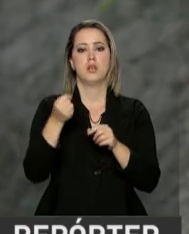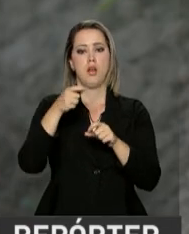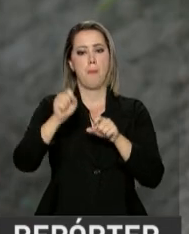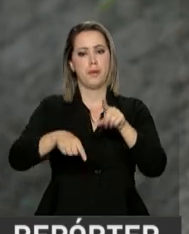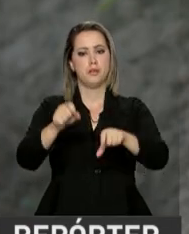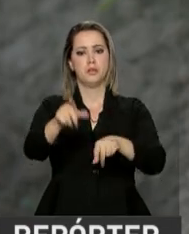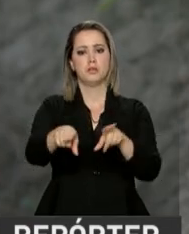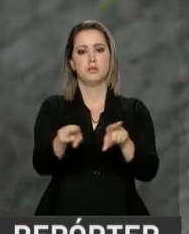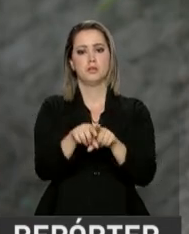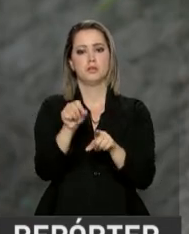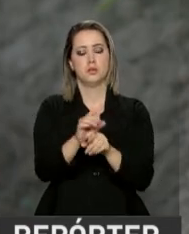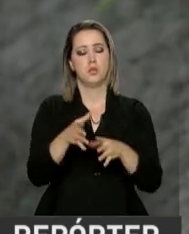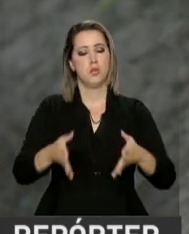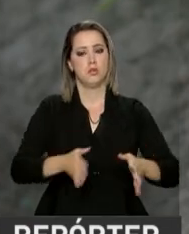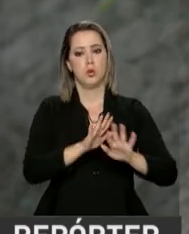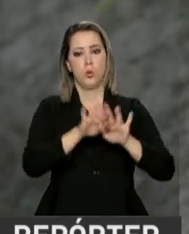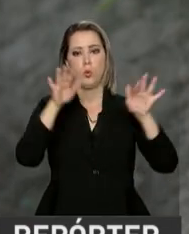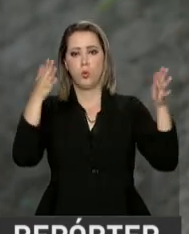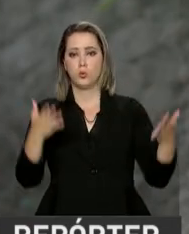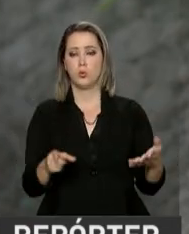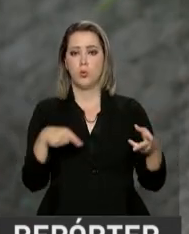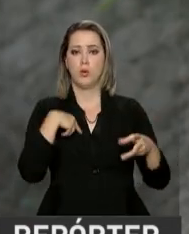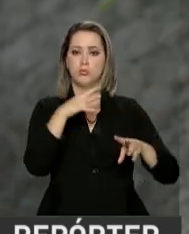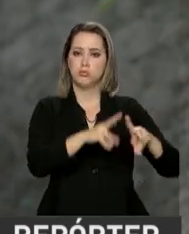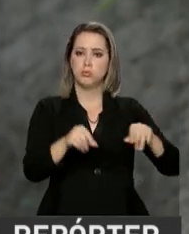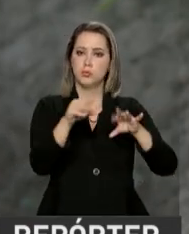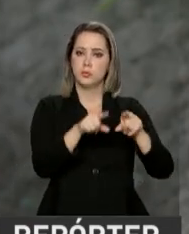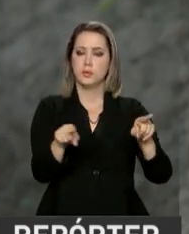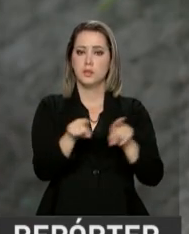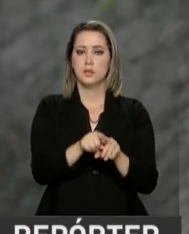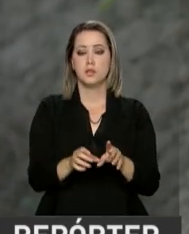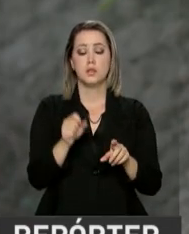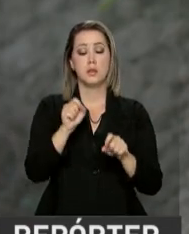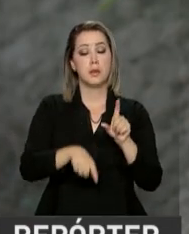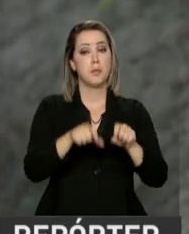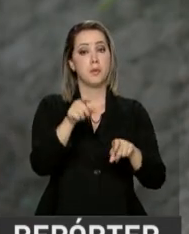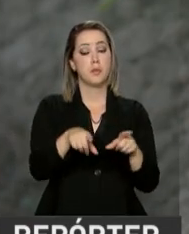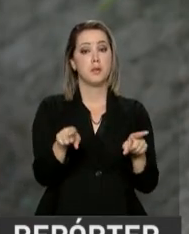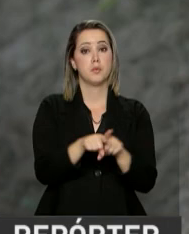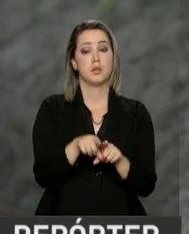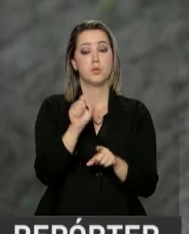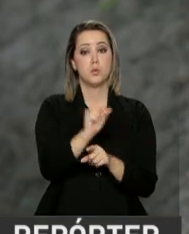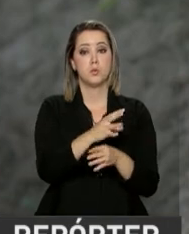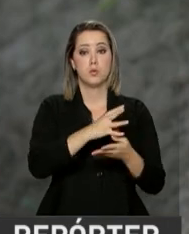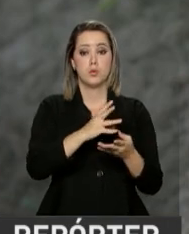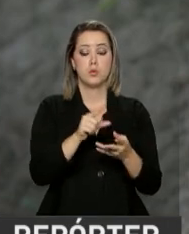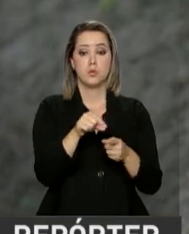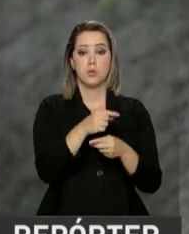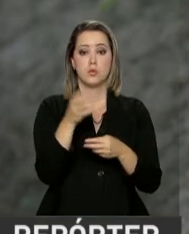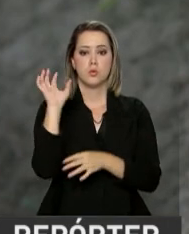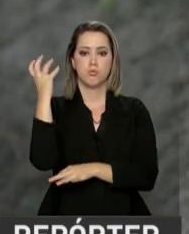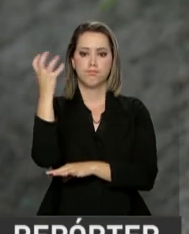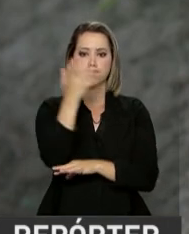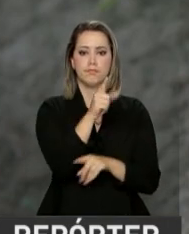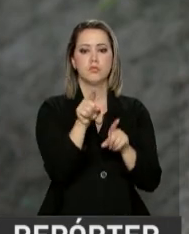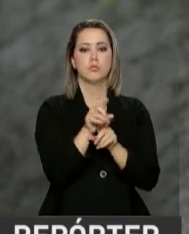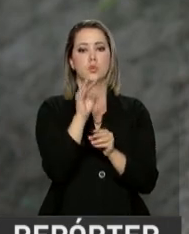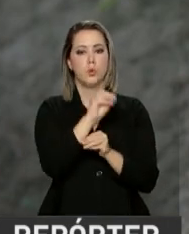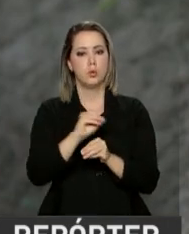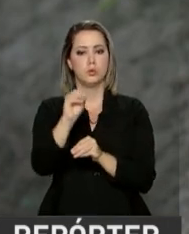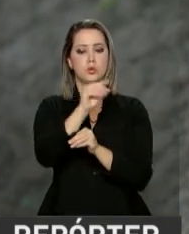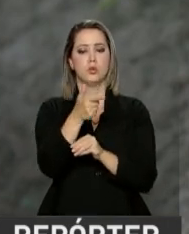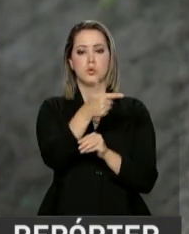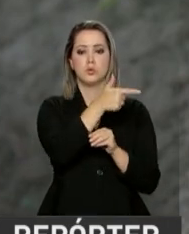e práticas sustentáveis de manejo do solo e também para a produção orgânica e ações de água elogia nas demais linhas